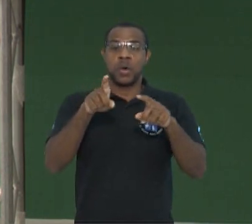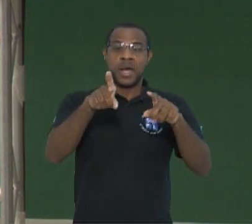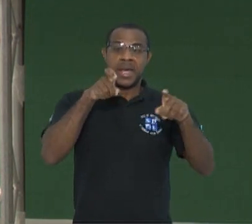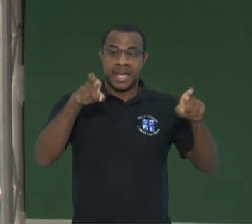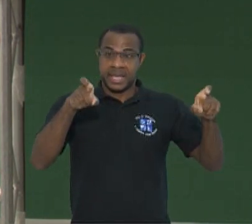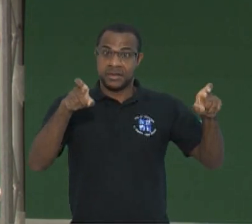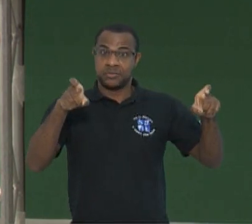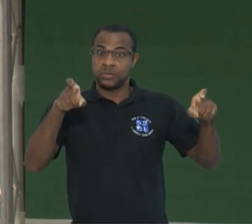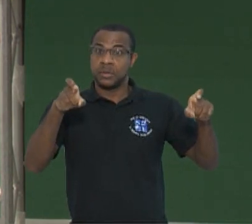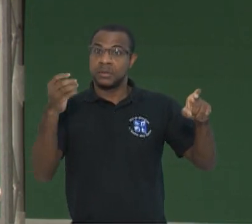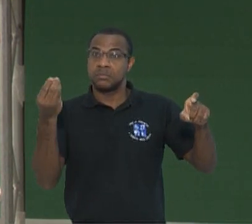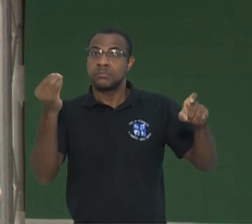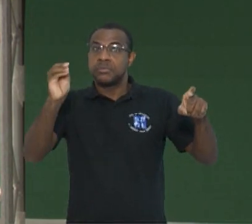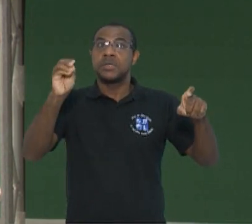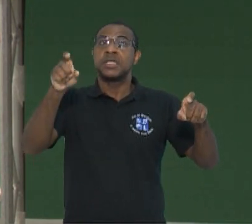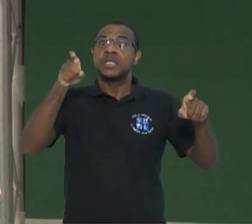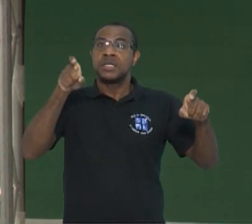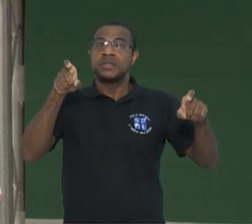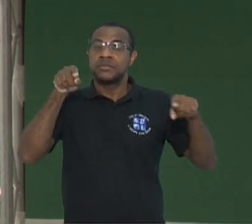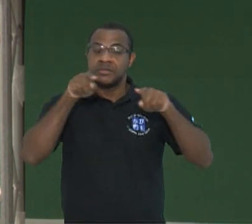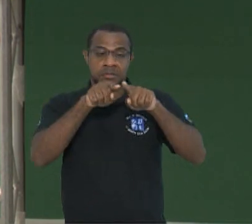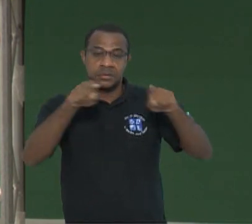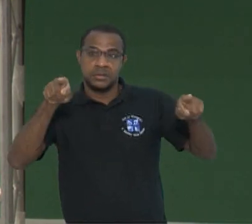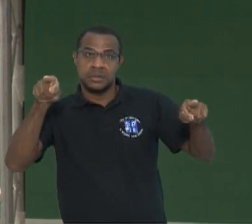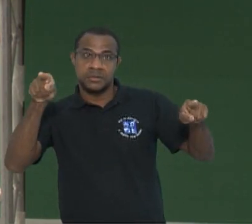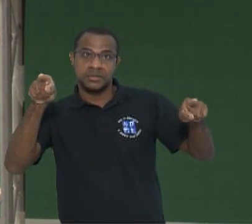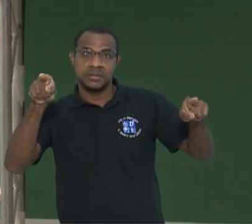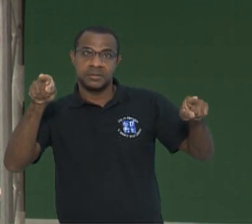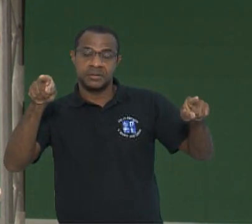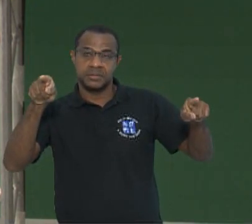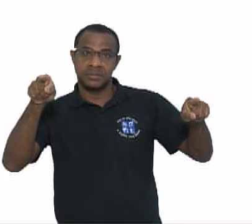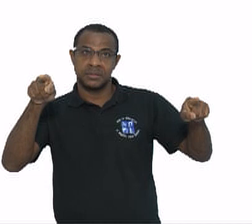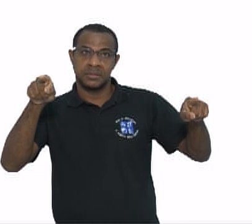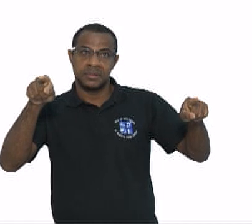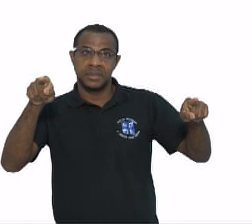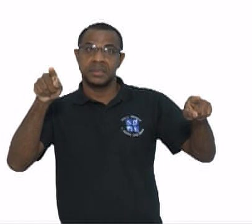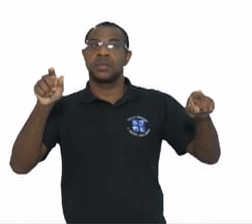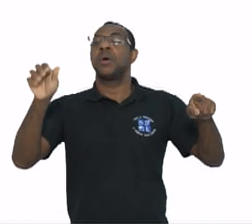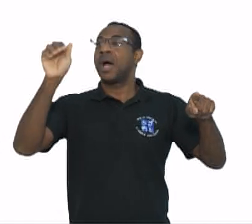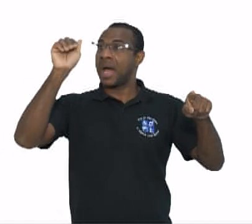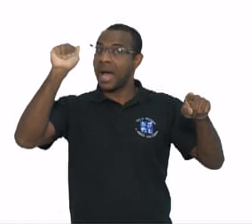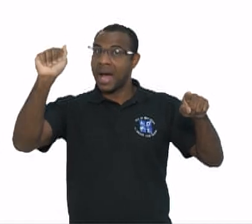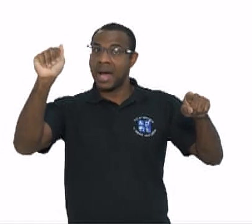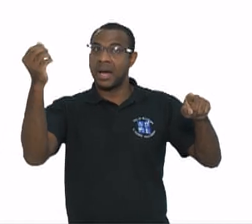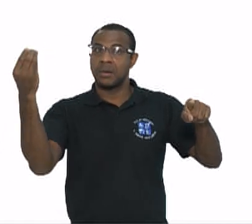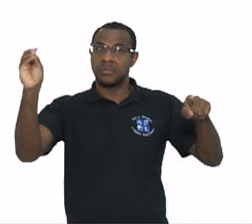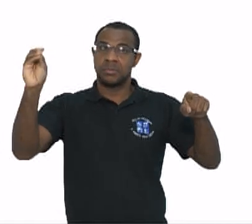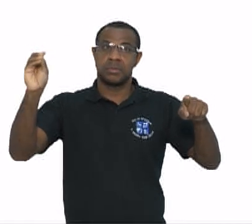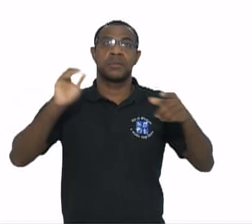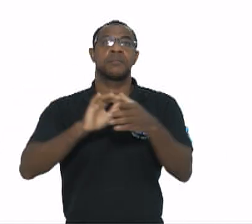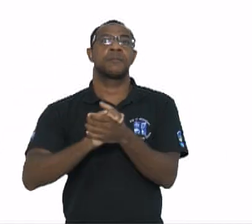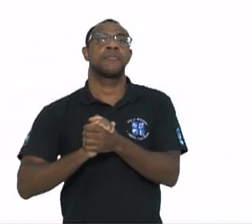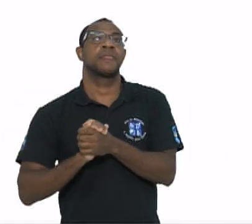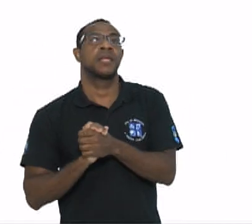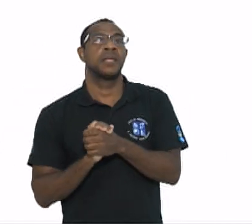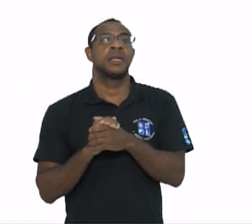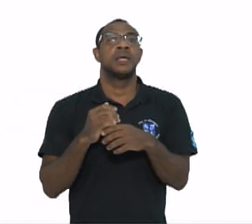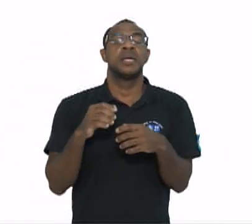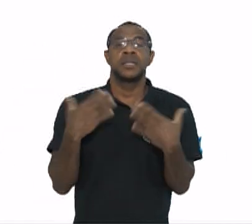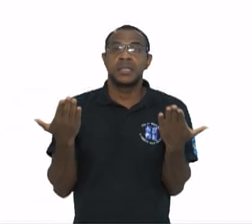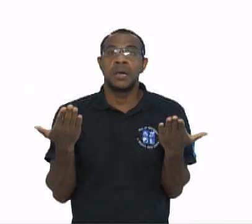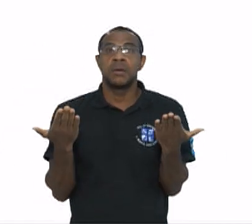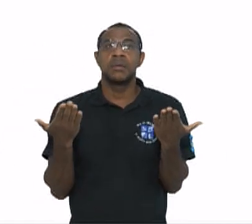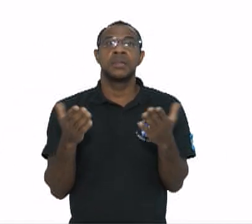eixo Y, o que vai acima é o A. Então, numerador, denominador. Quando